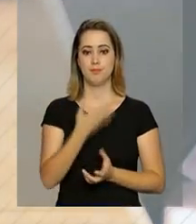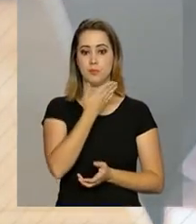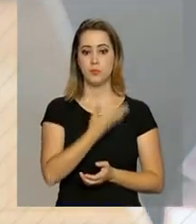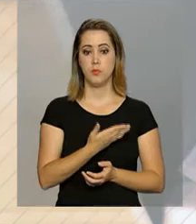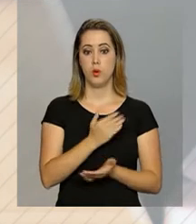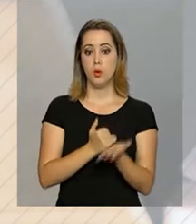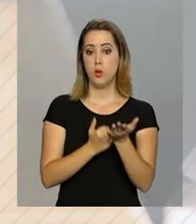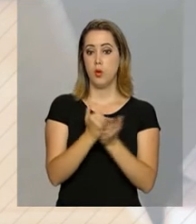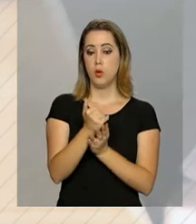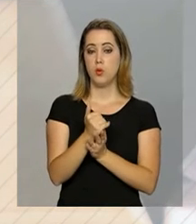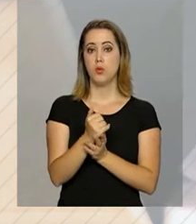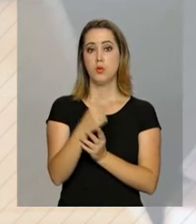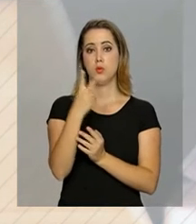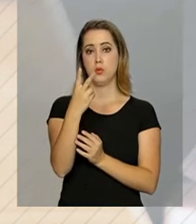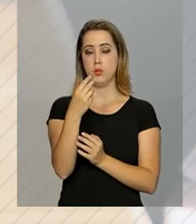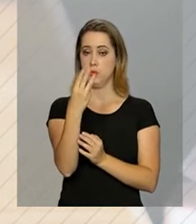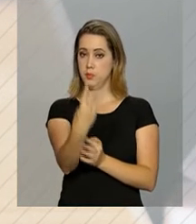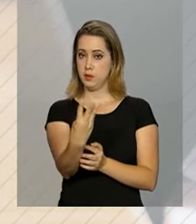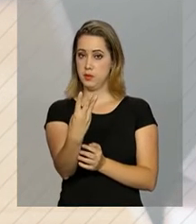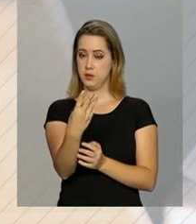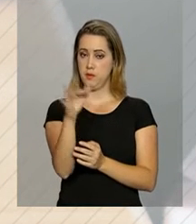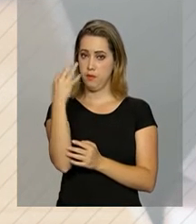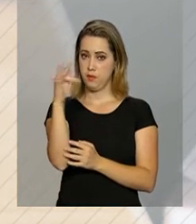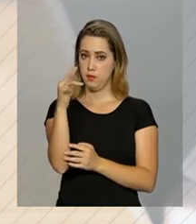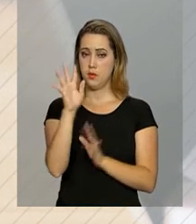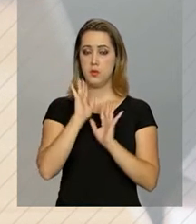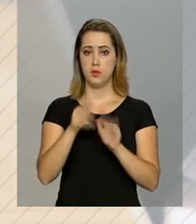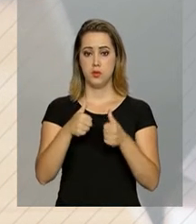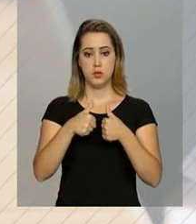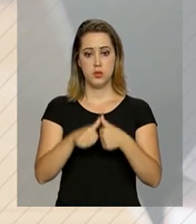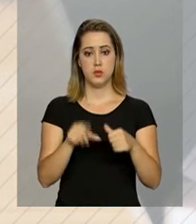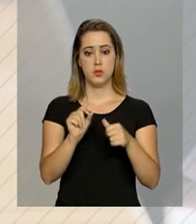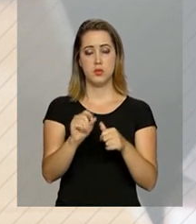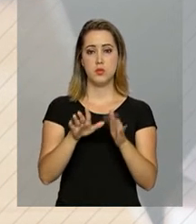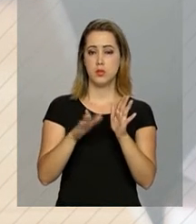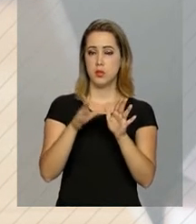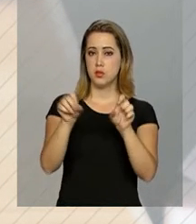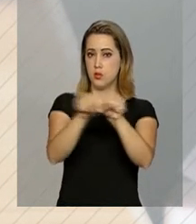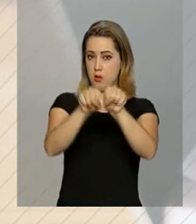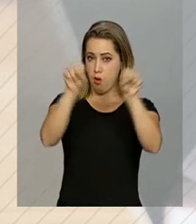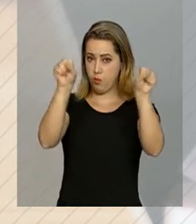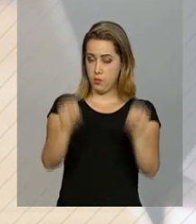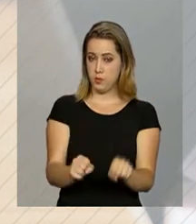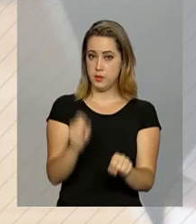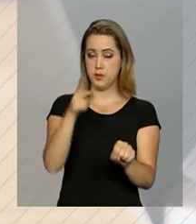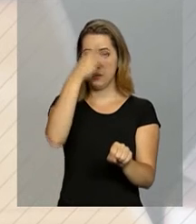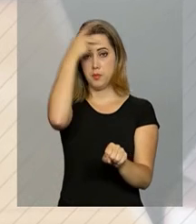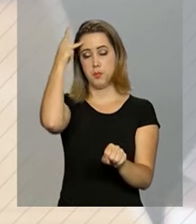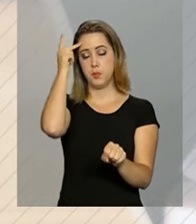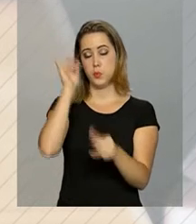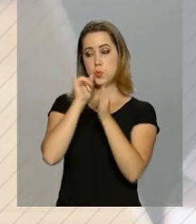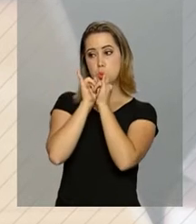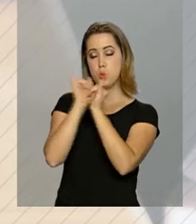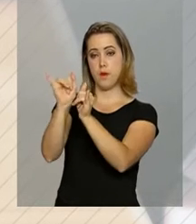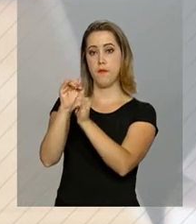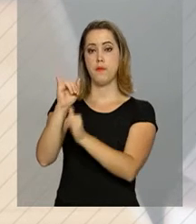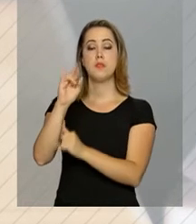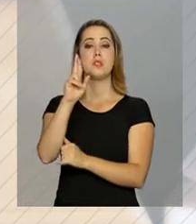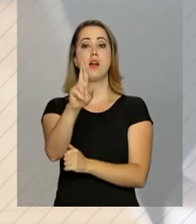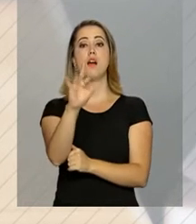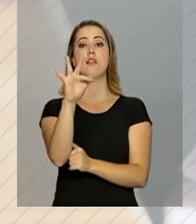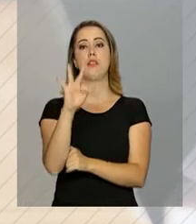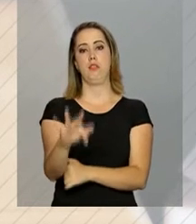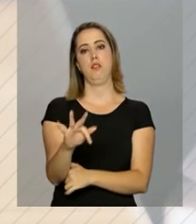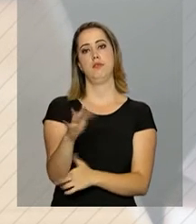A partir de 23 de fevereiro estará disponível o programa gerador da declaração para pessoa física na página da Receita